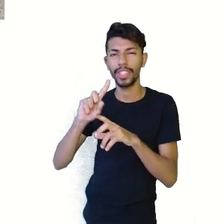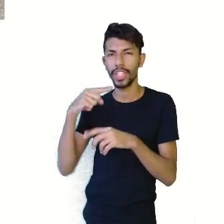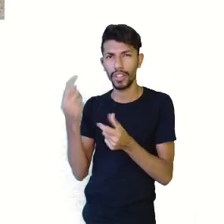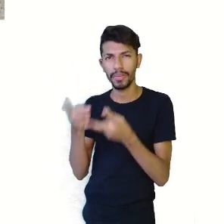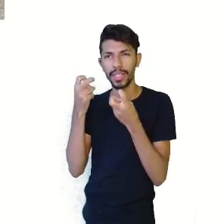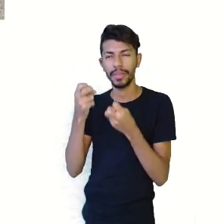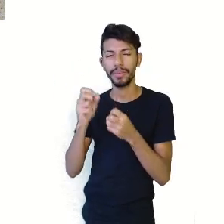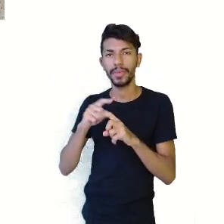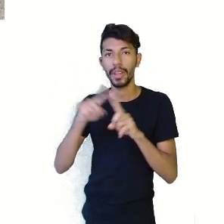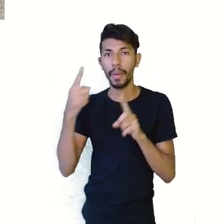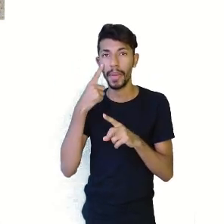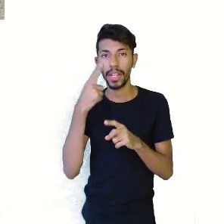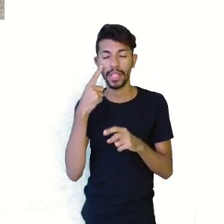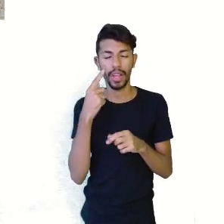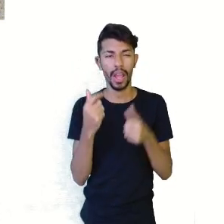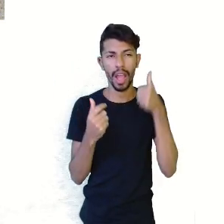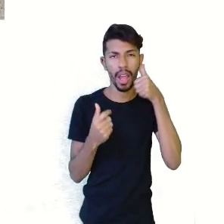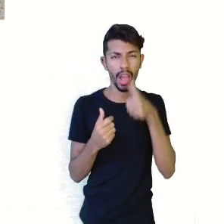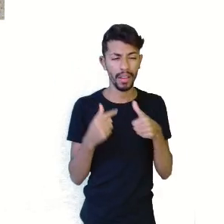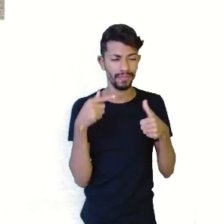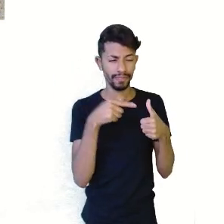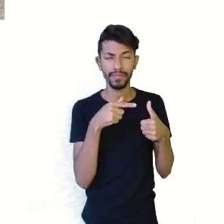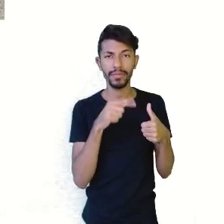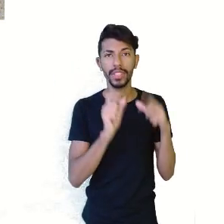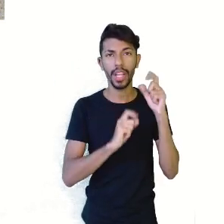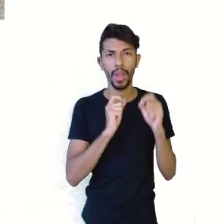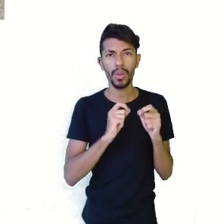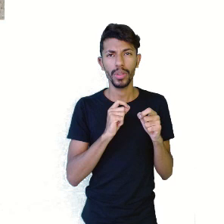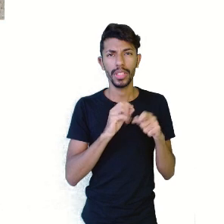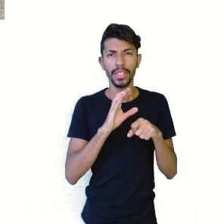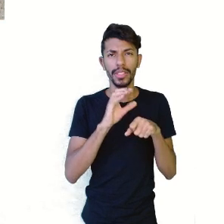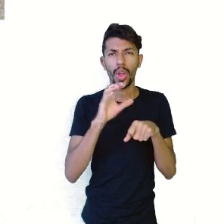ela é mais de tom cinza, ela é mais simples.